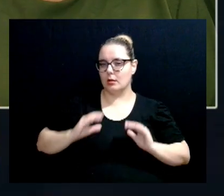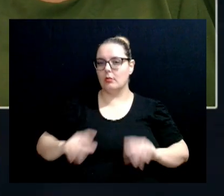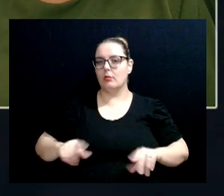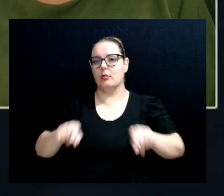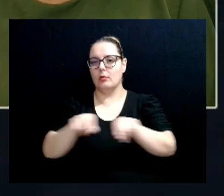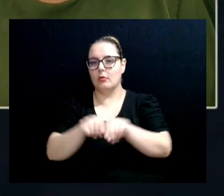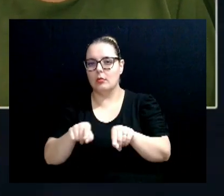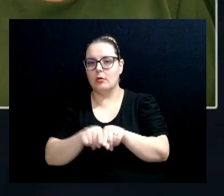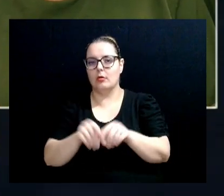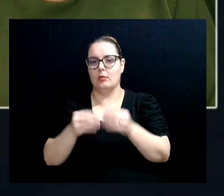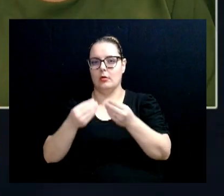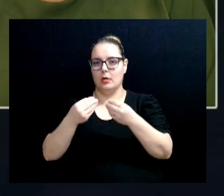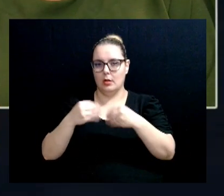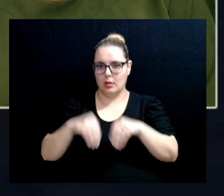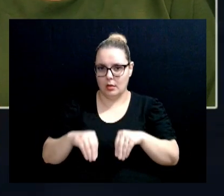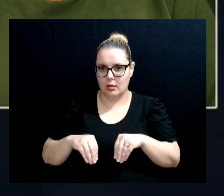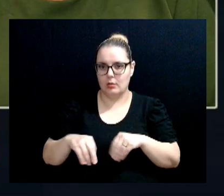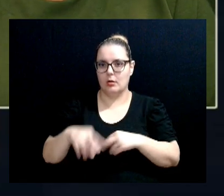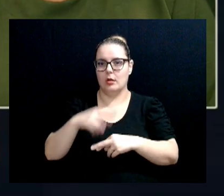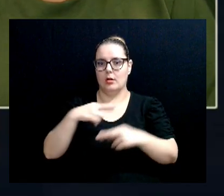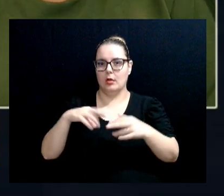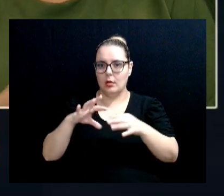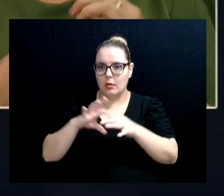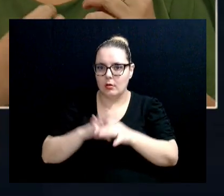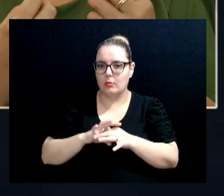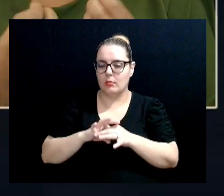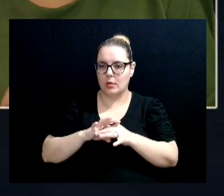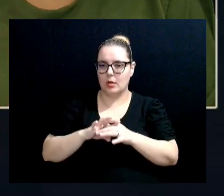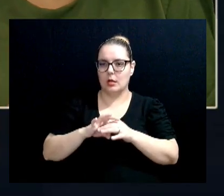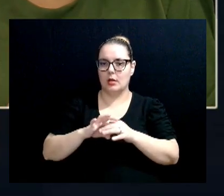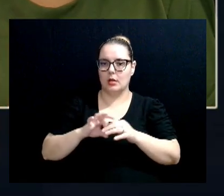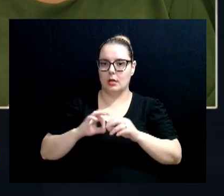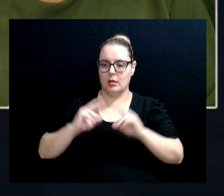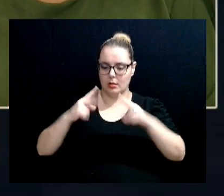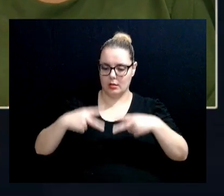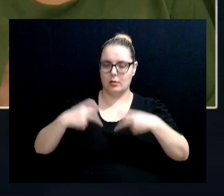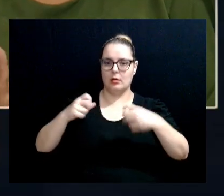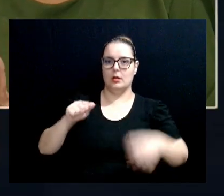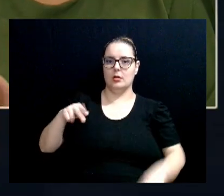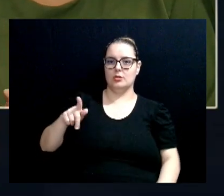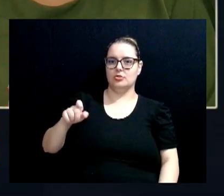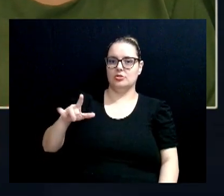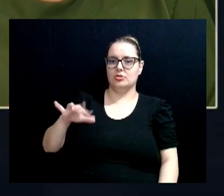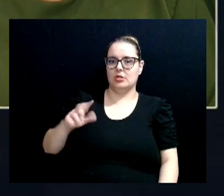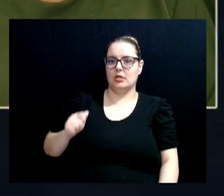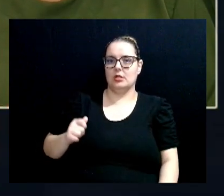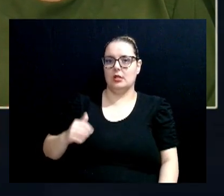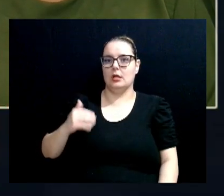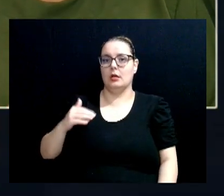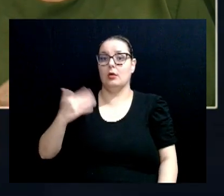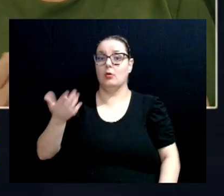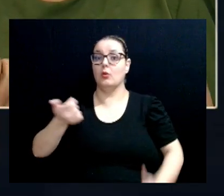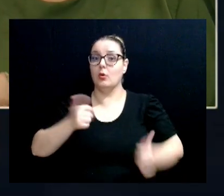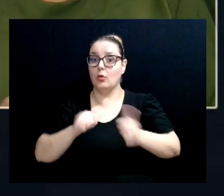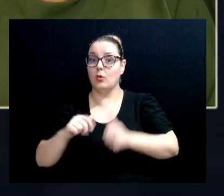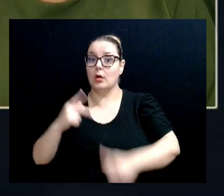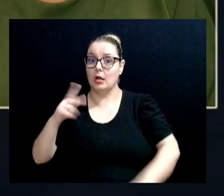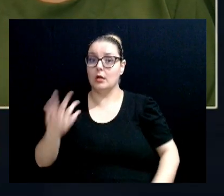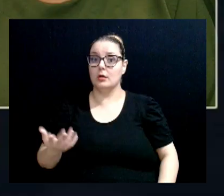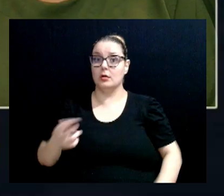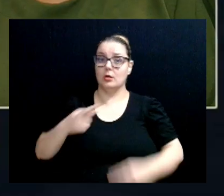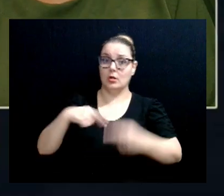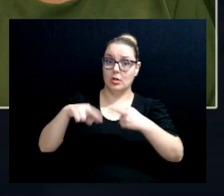prejudiciais ligados à autoimagem, Angélica. Qual que é a sua avaliação referente às